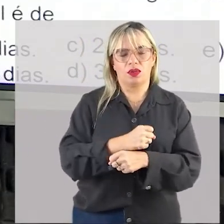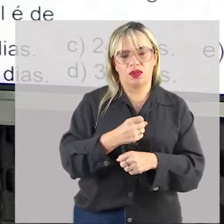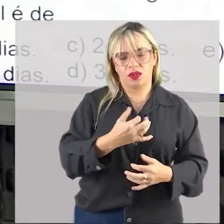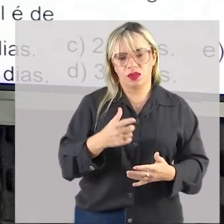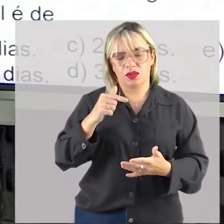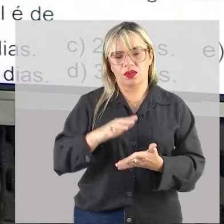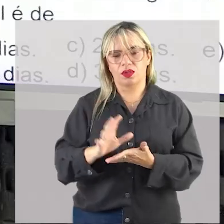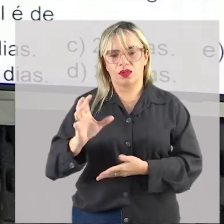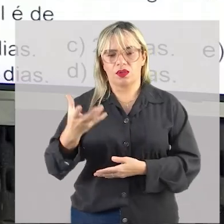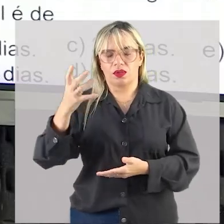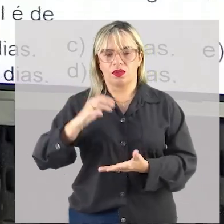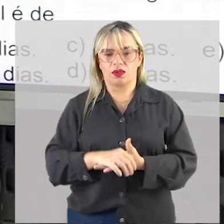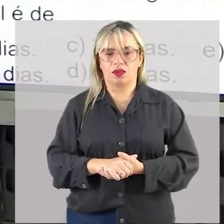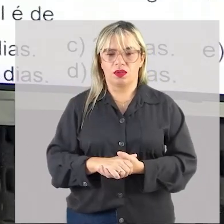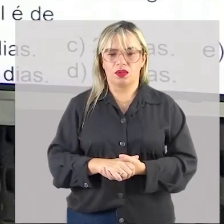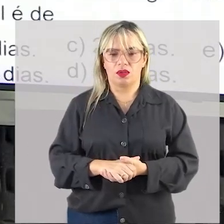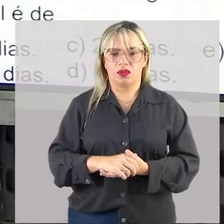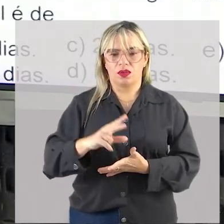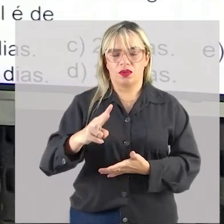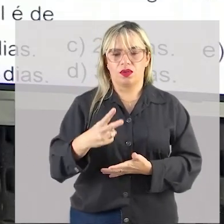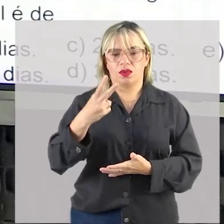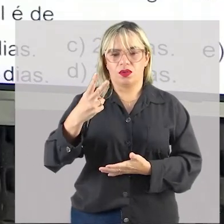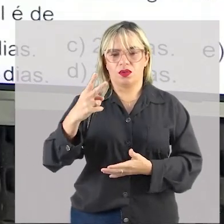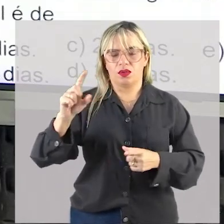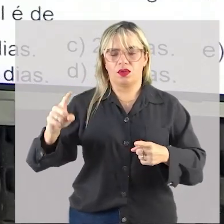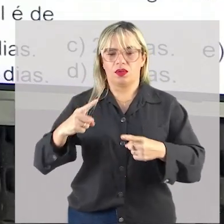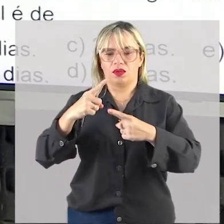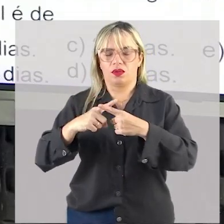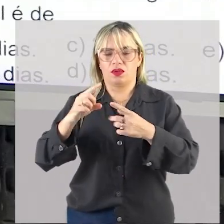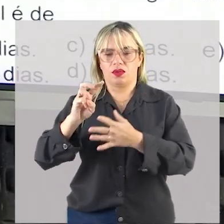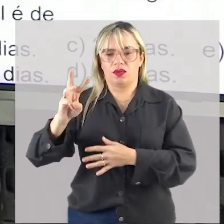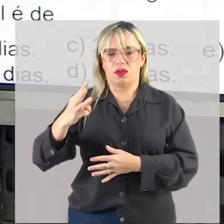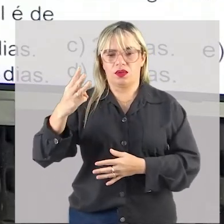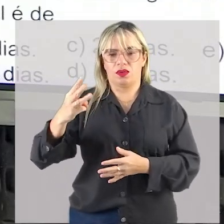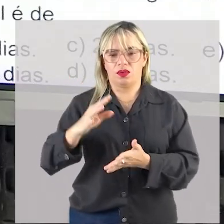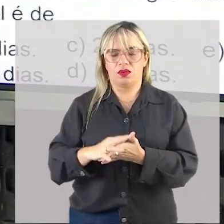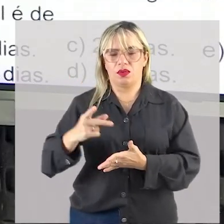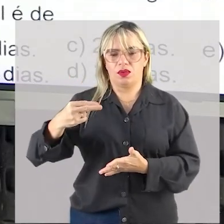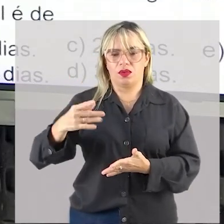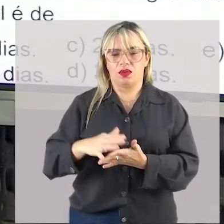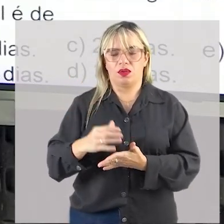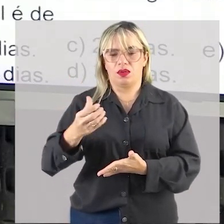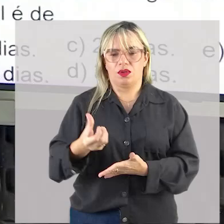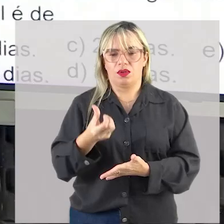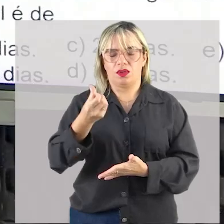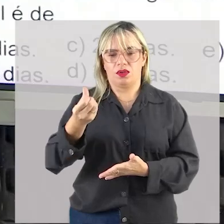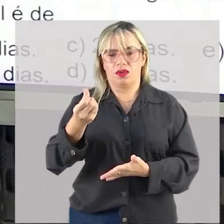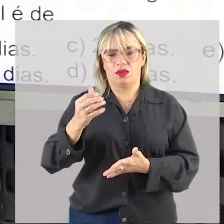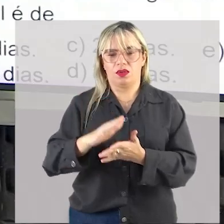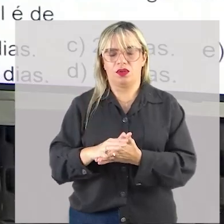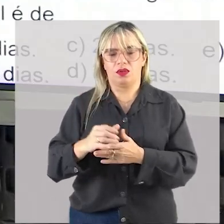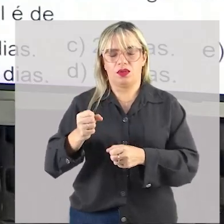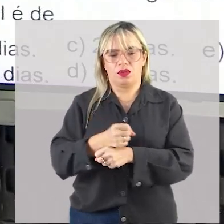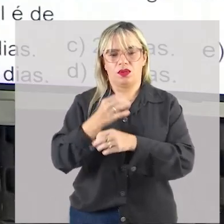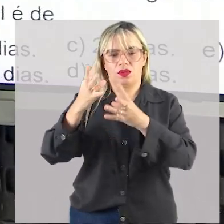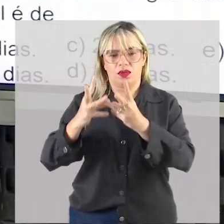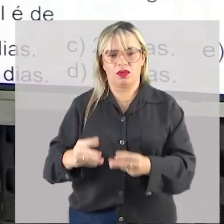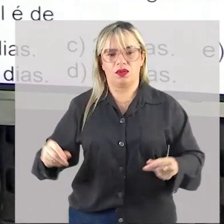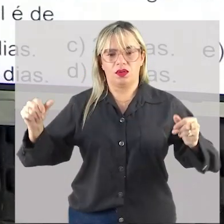teria 2 anos vezes 3 meia-vidas. Ah, eu teria 6 anos me